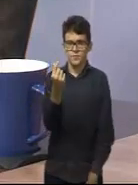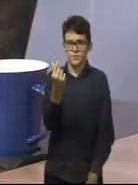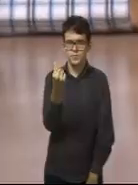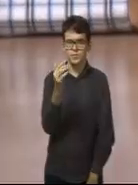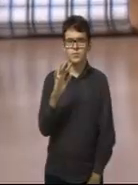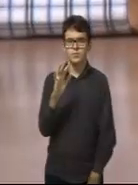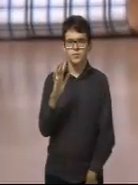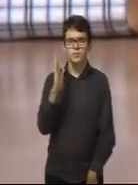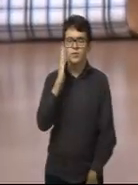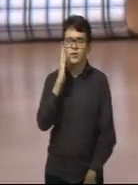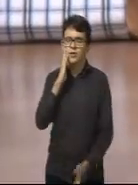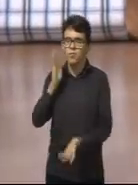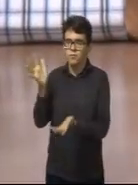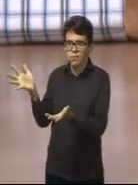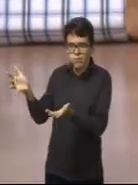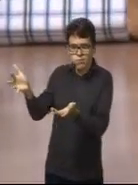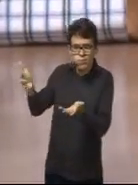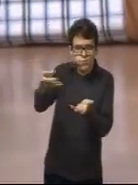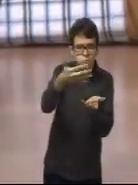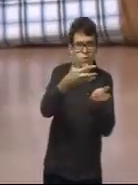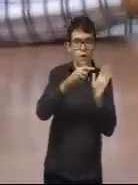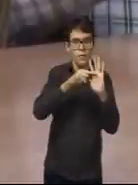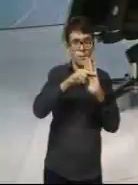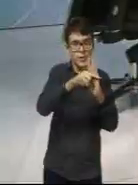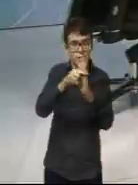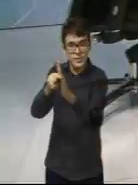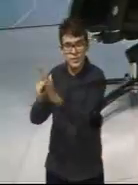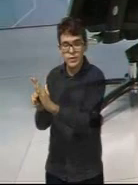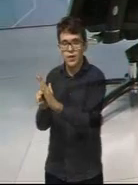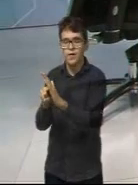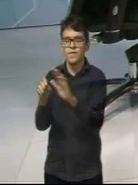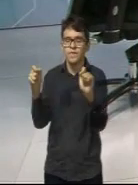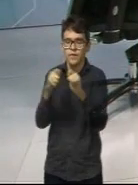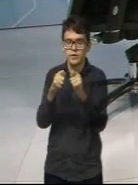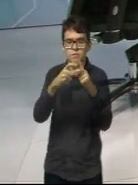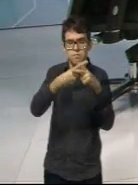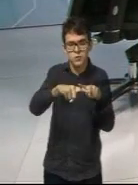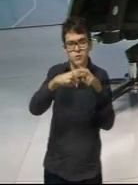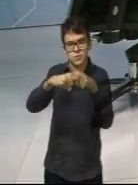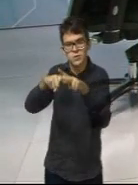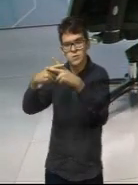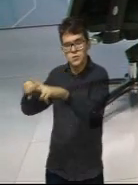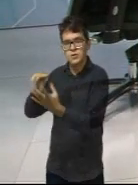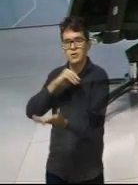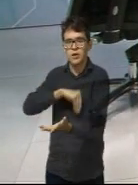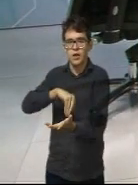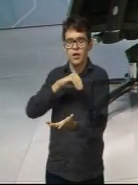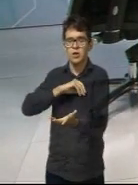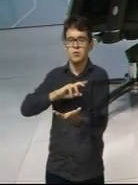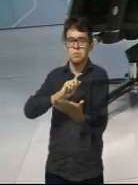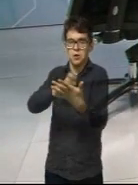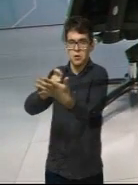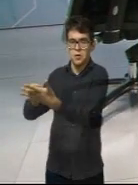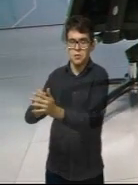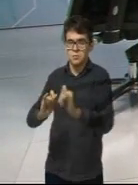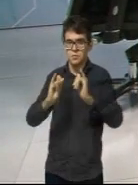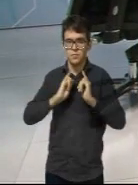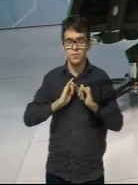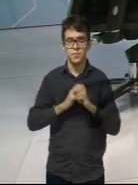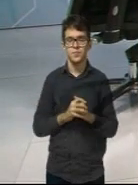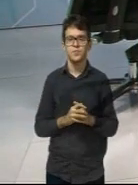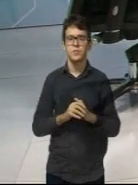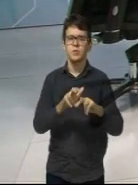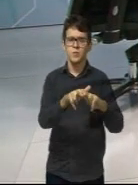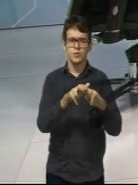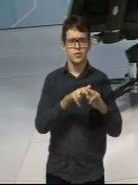recompor um processo de distorção da própria Previdência. Então, eu acho que a reforma é fundamental, não